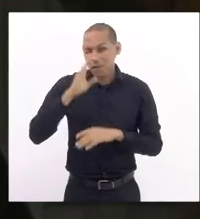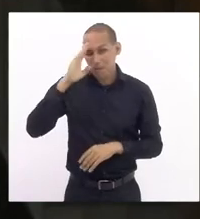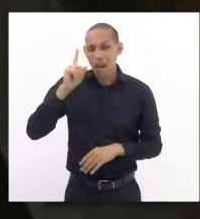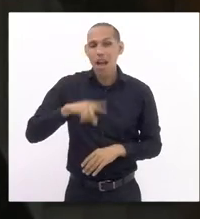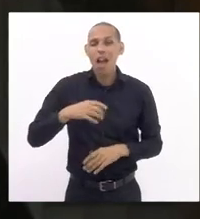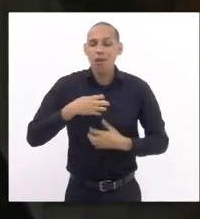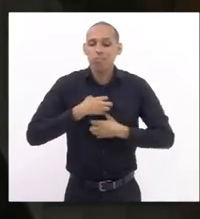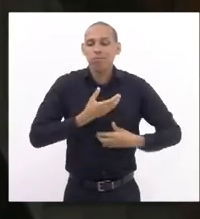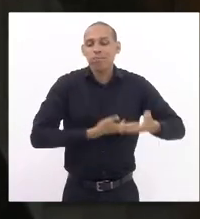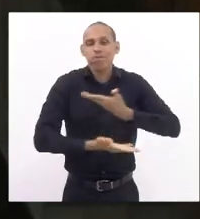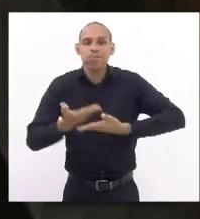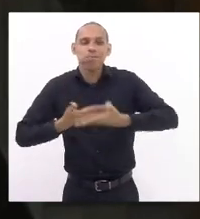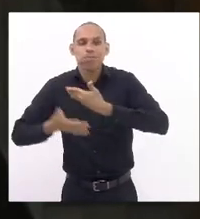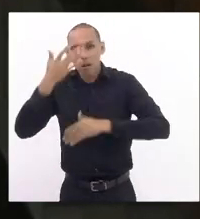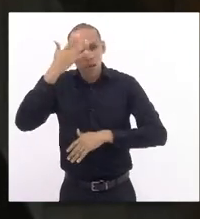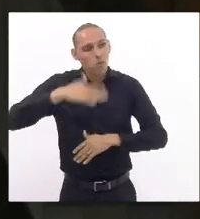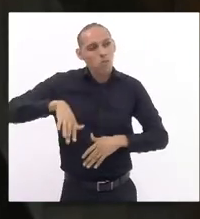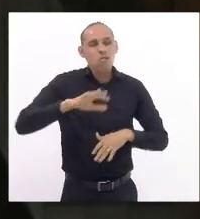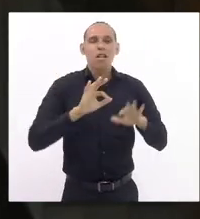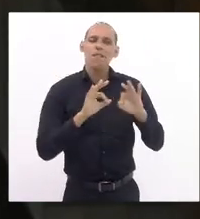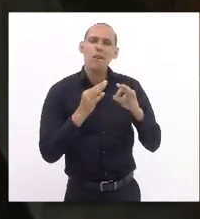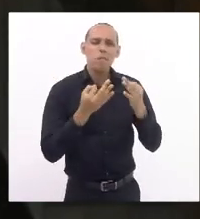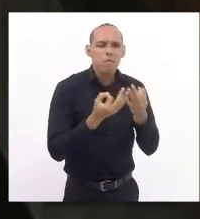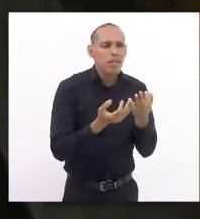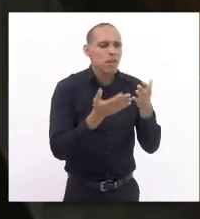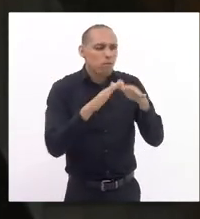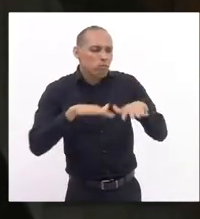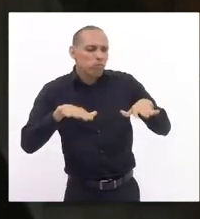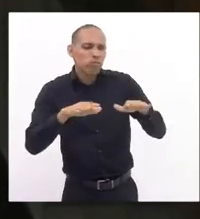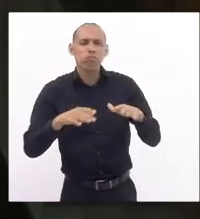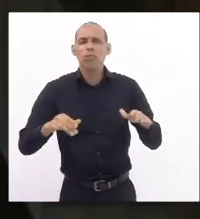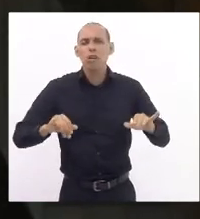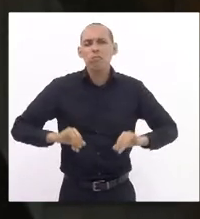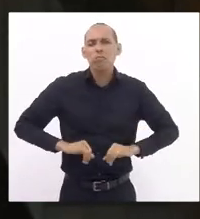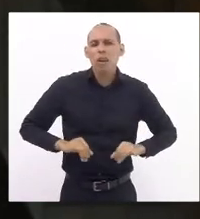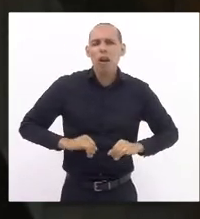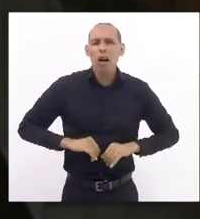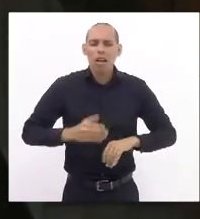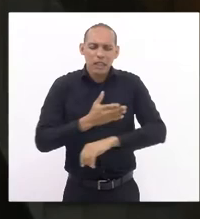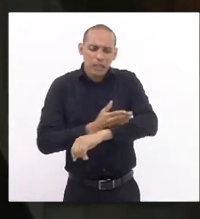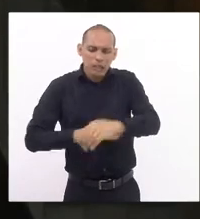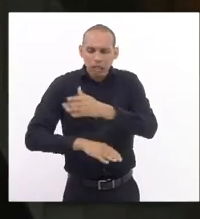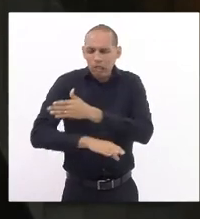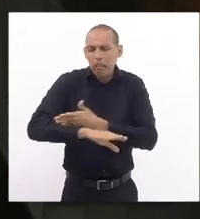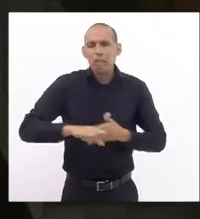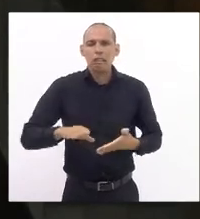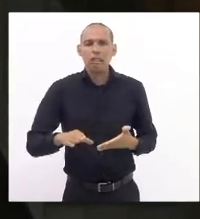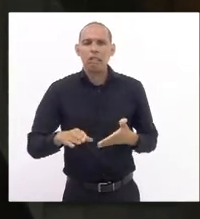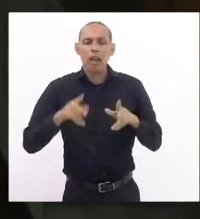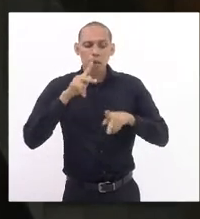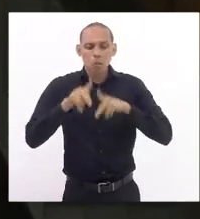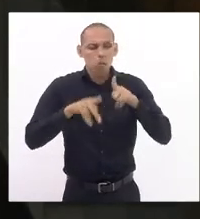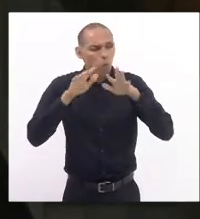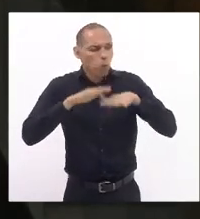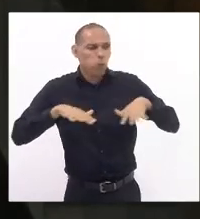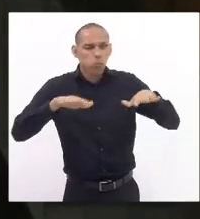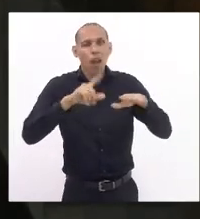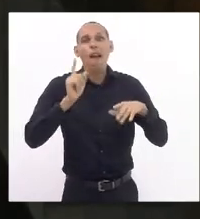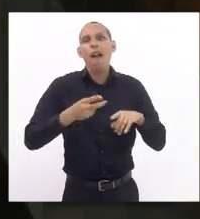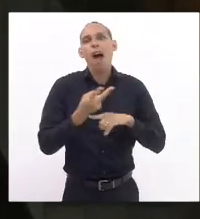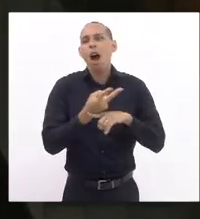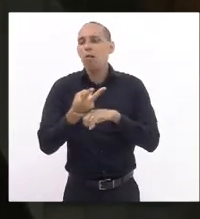solidariedade, as famílias enlutadas, aos feridos, população em geral, são as ações de busca